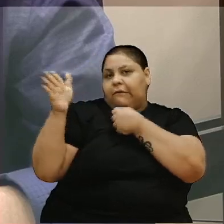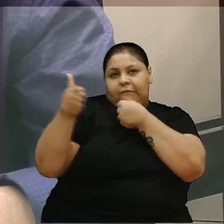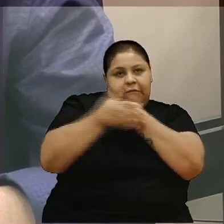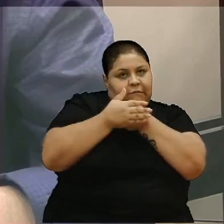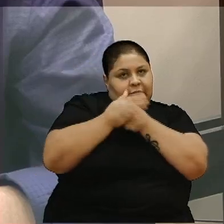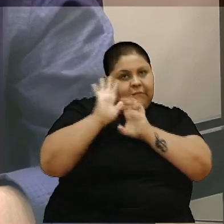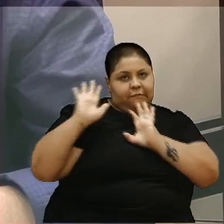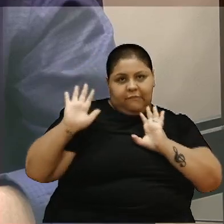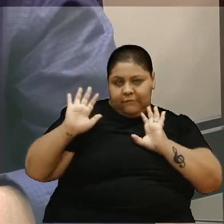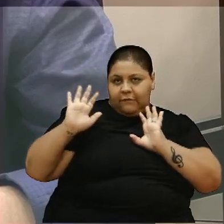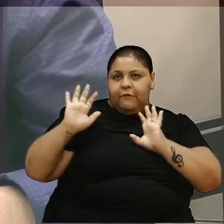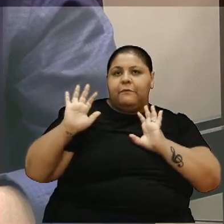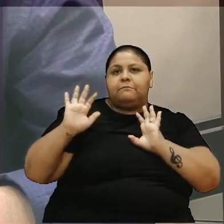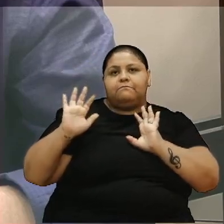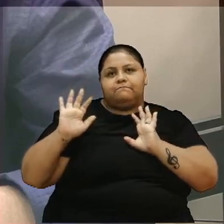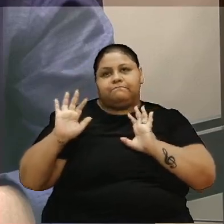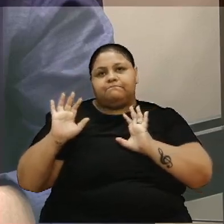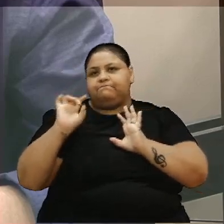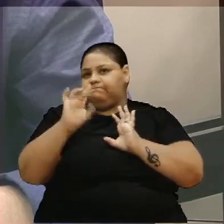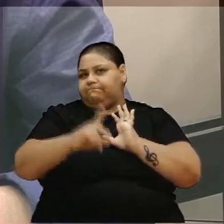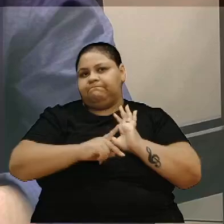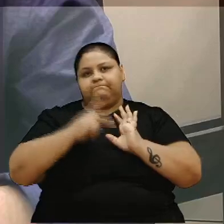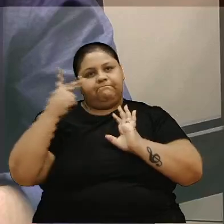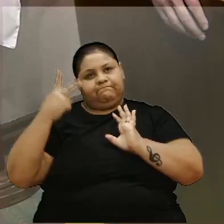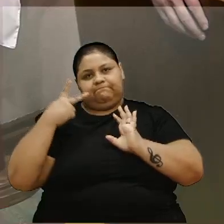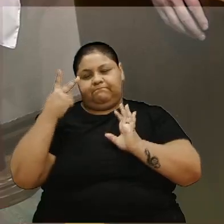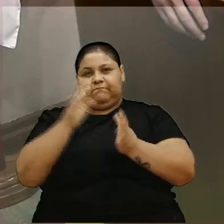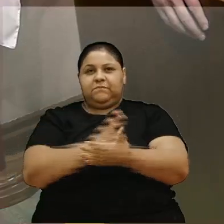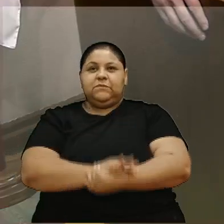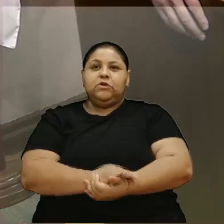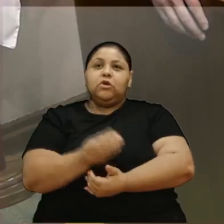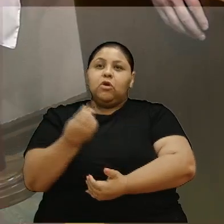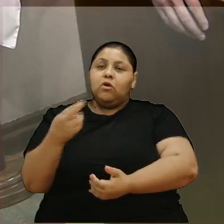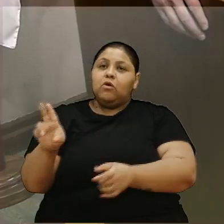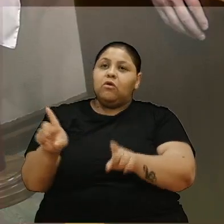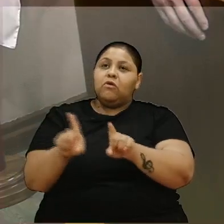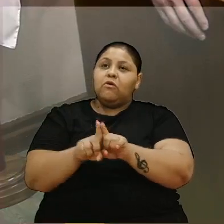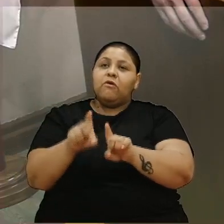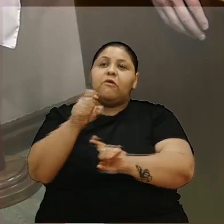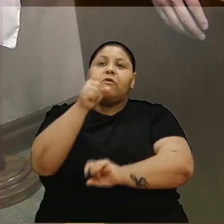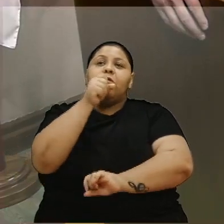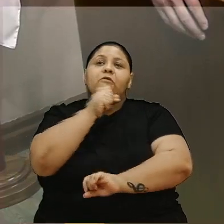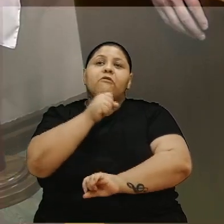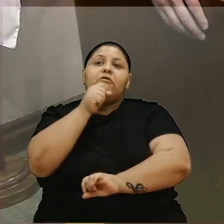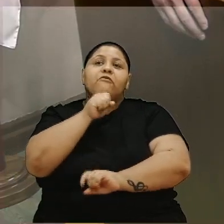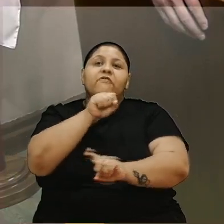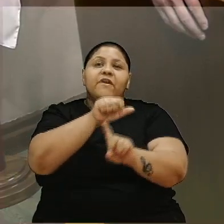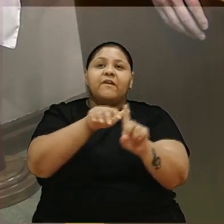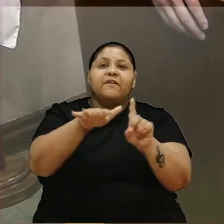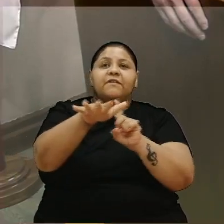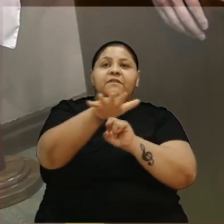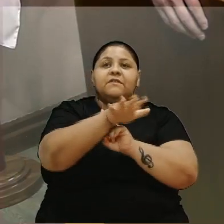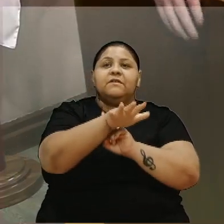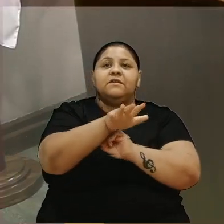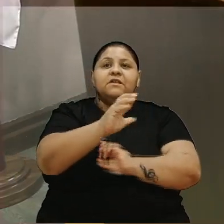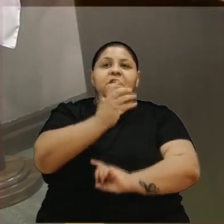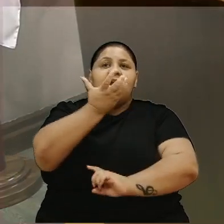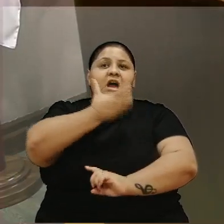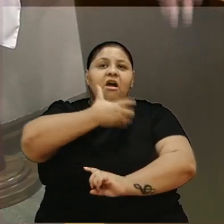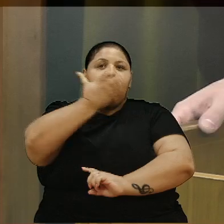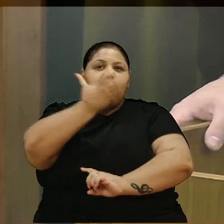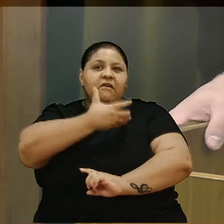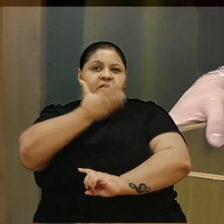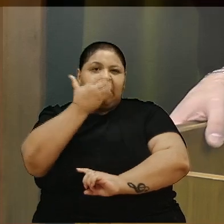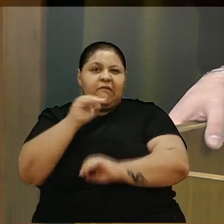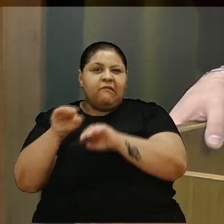tampar o sol com a peneira, né? Seria isso, vereador. Ou também intitulado Os Velhos Socialistas de iPhone, né? É bem por essa